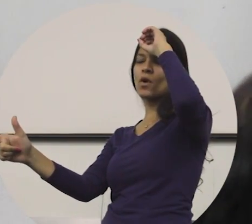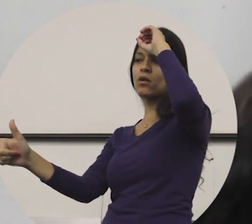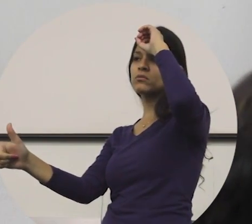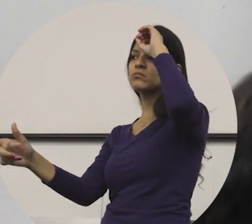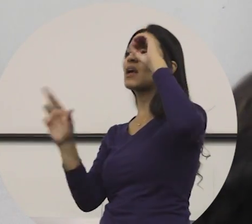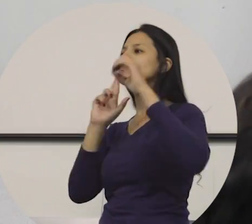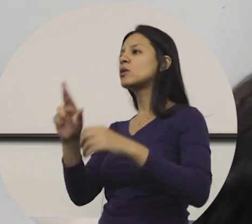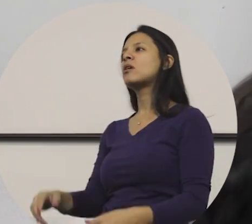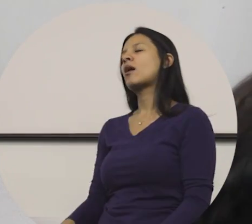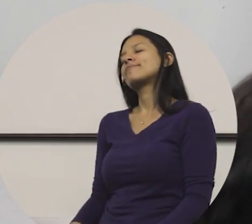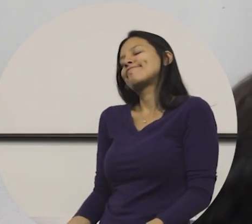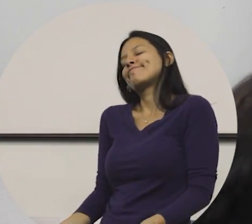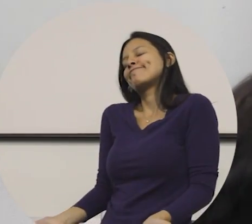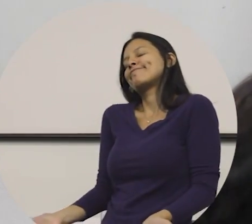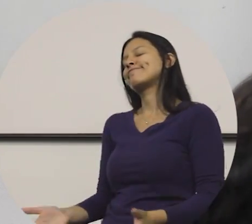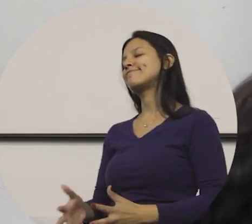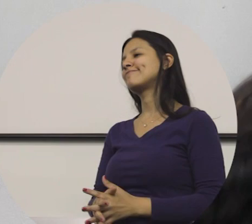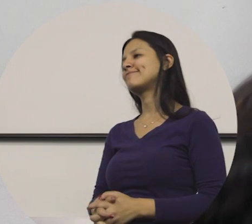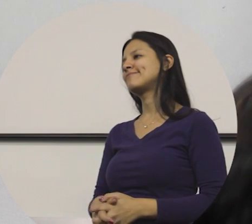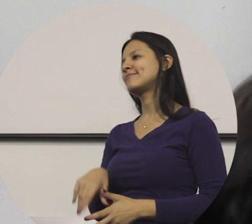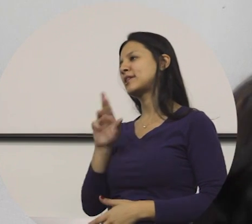o quê?